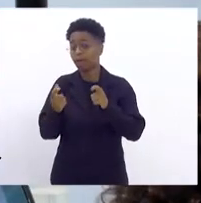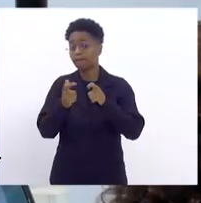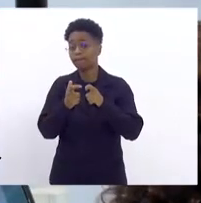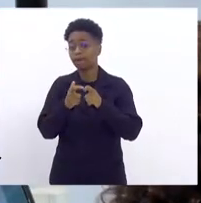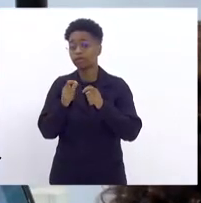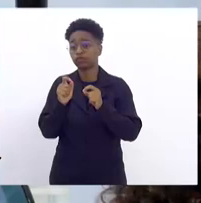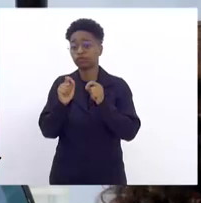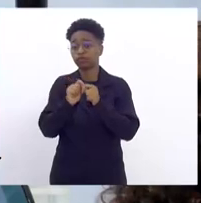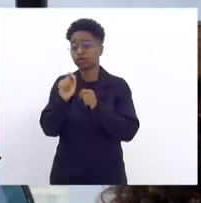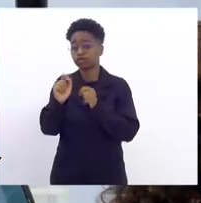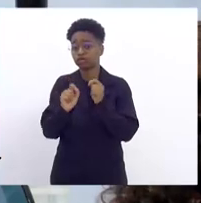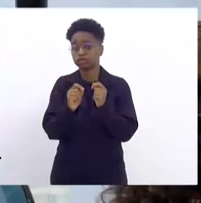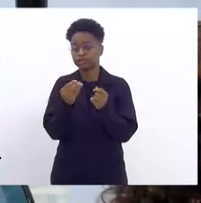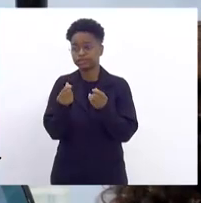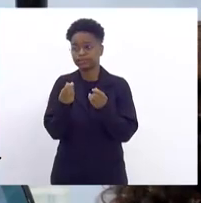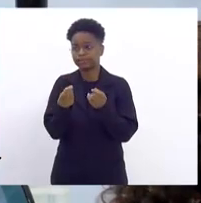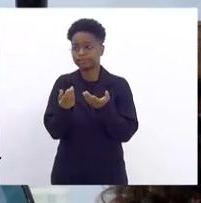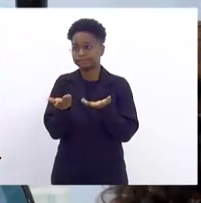faz